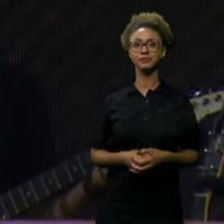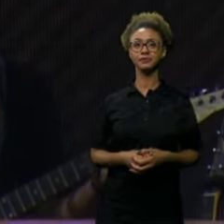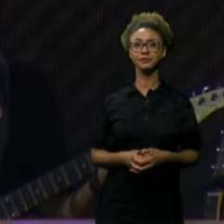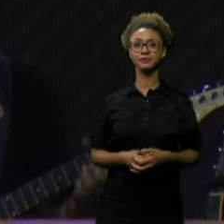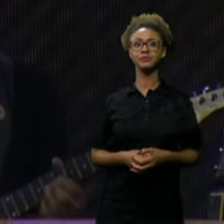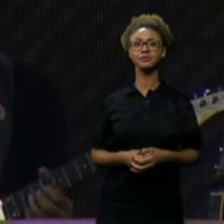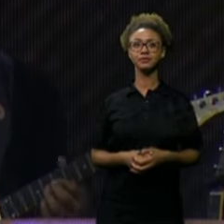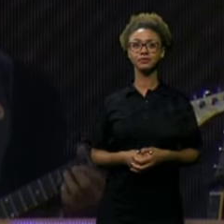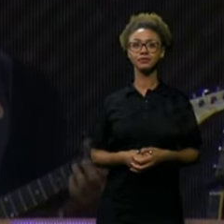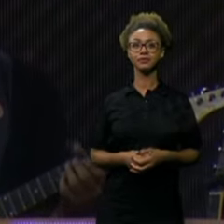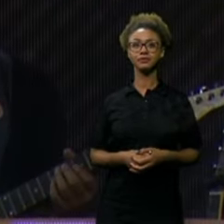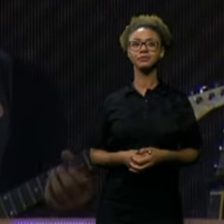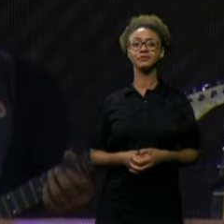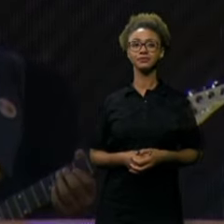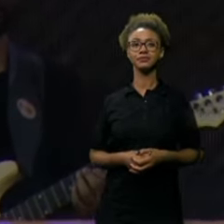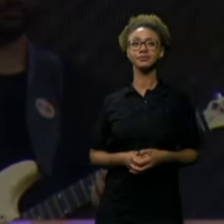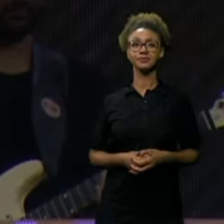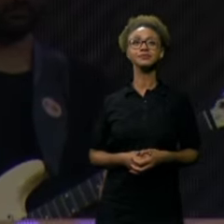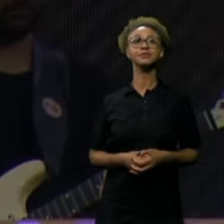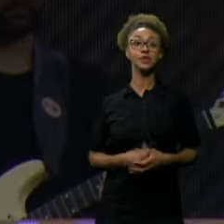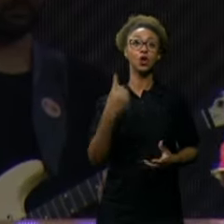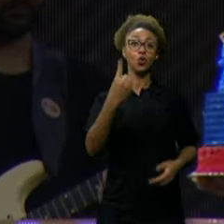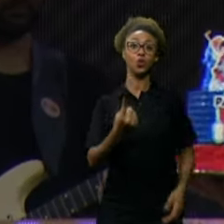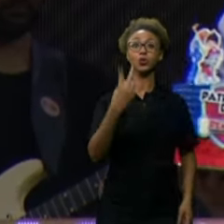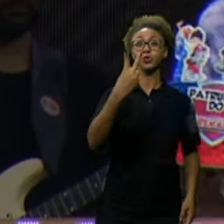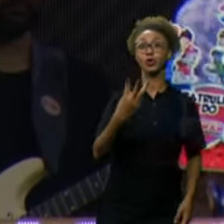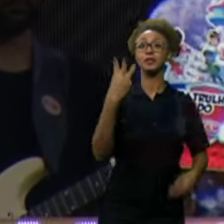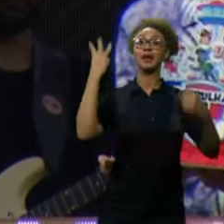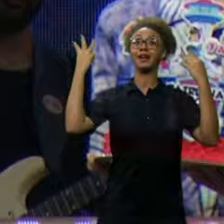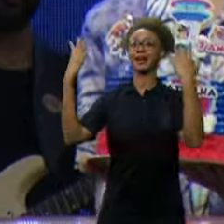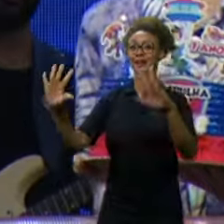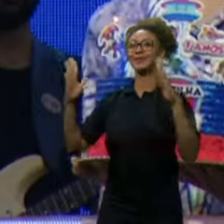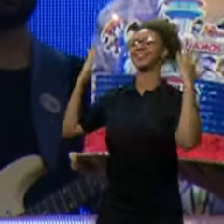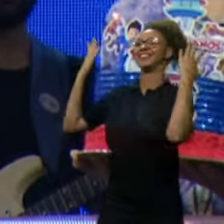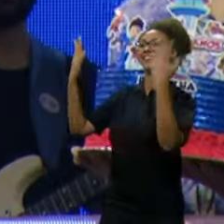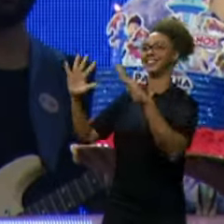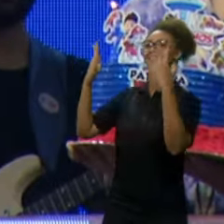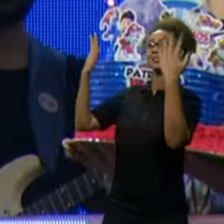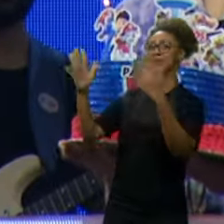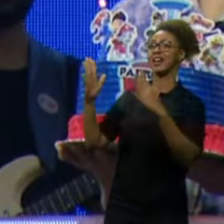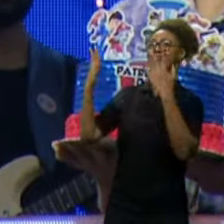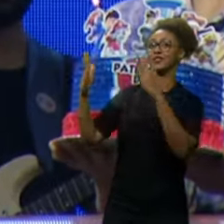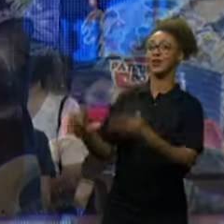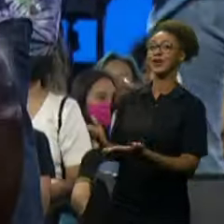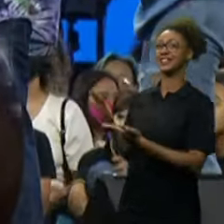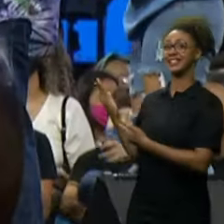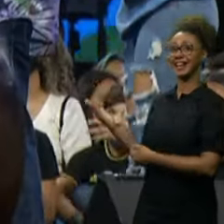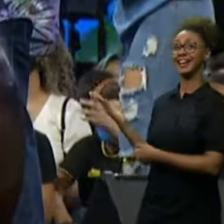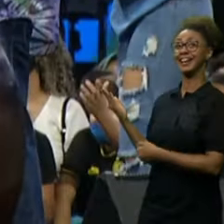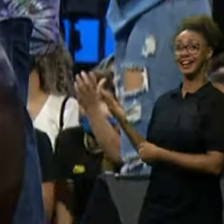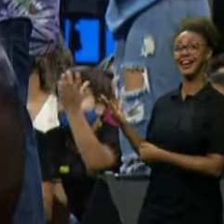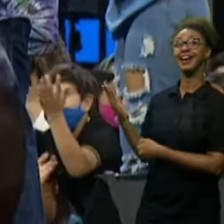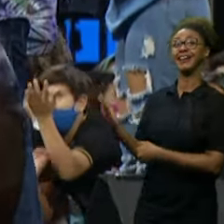Esse é um é dois é 37203 é já para ver